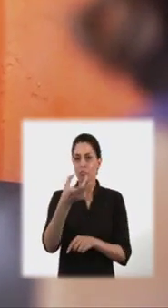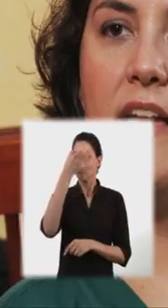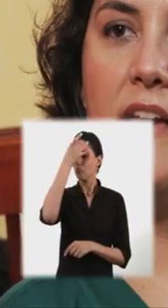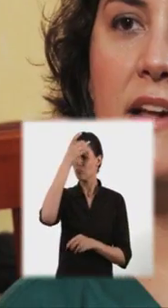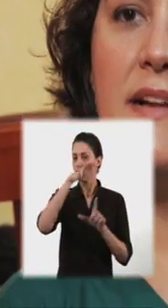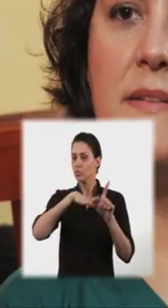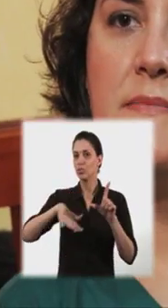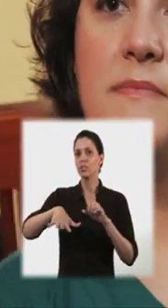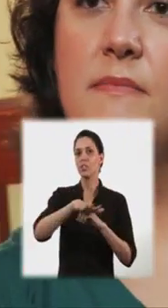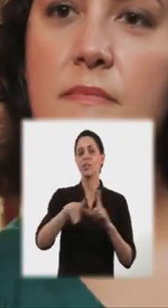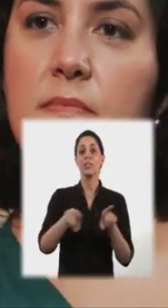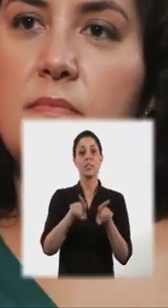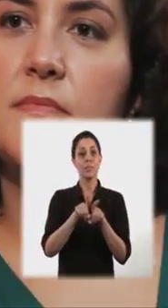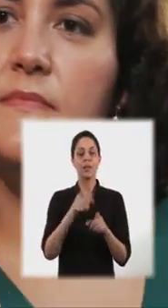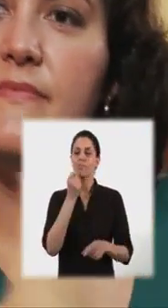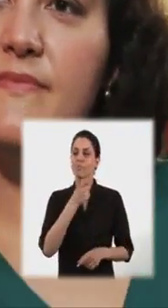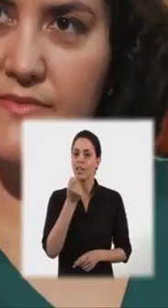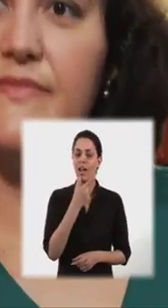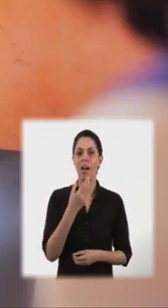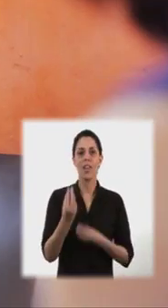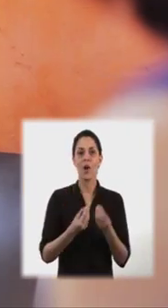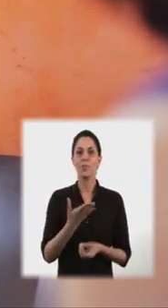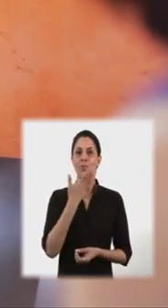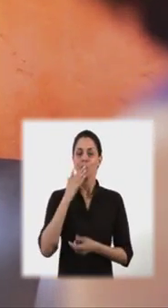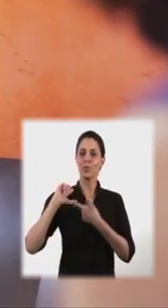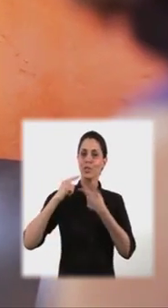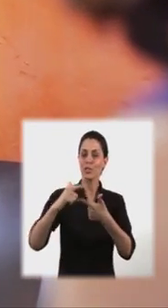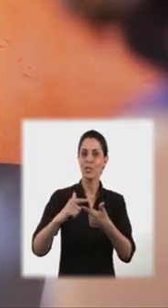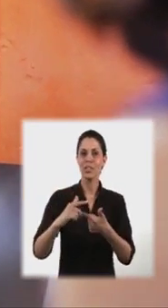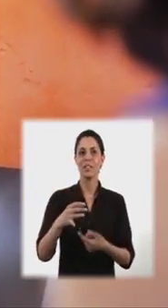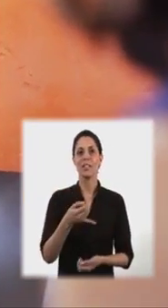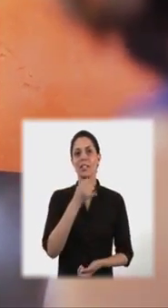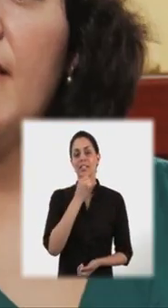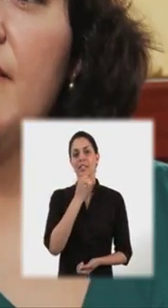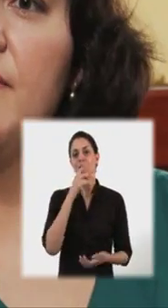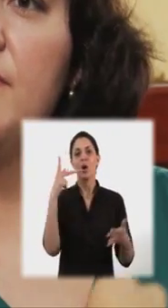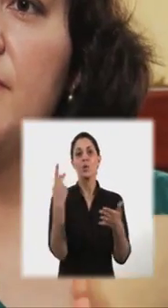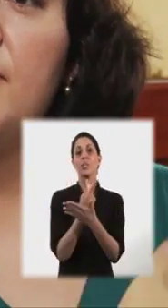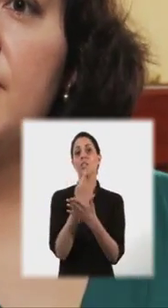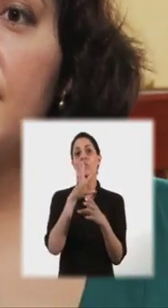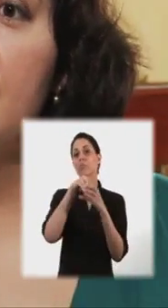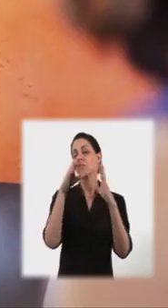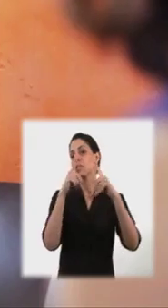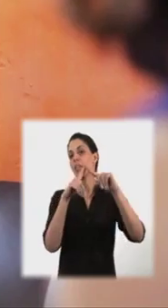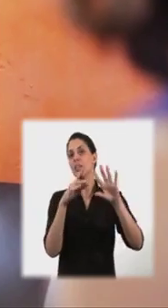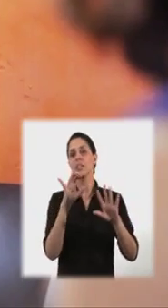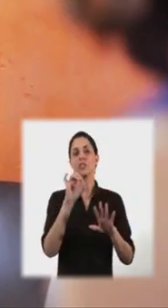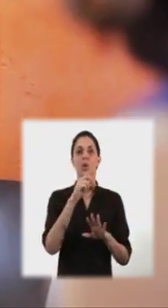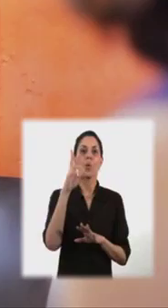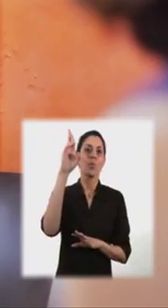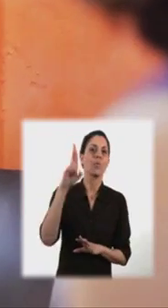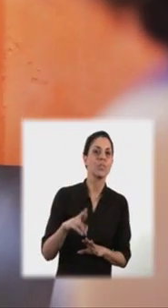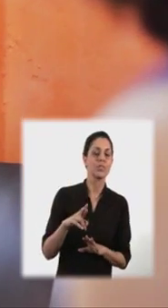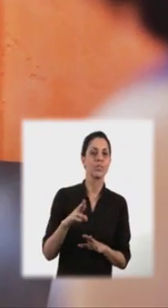tradicionais, por exemplo, a partir de um acontecimento na igreja, de uma reunião na igreja e alguma coisa que aconteça de engraçado ali, eu pego e desenvolvo